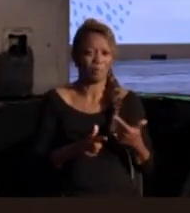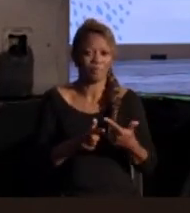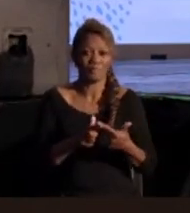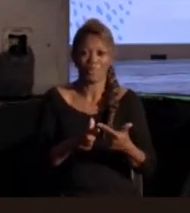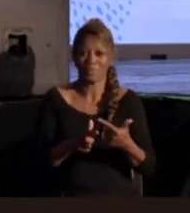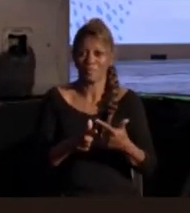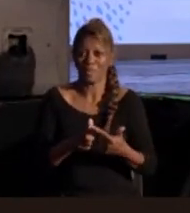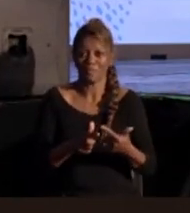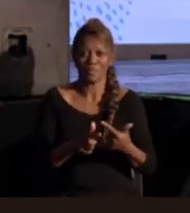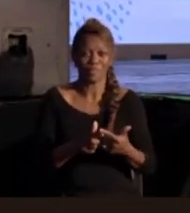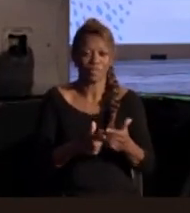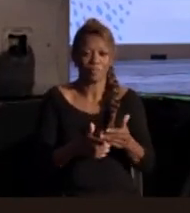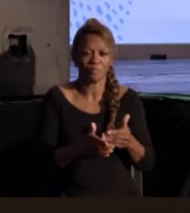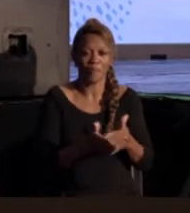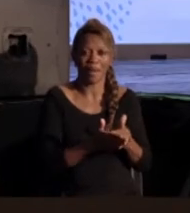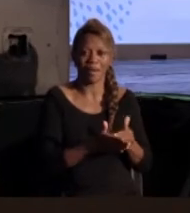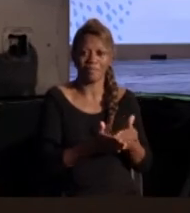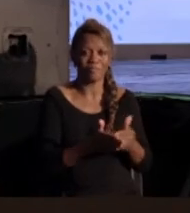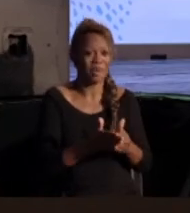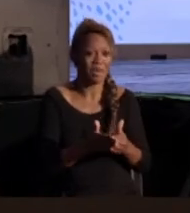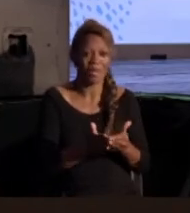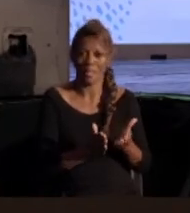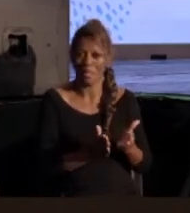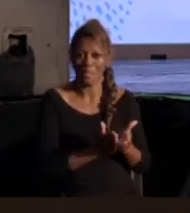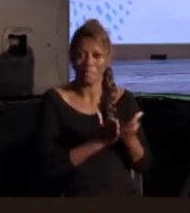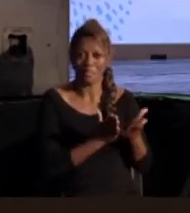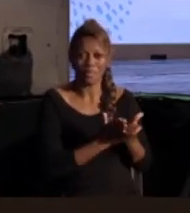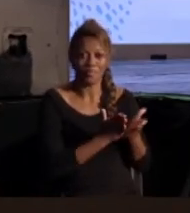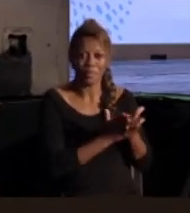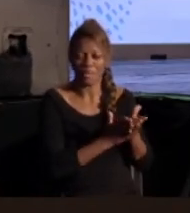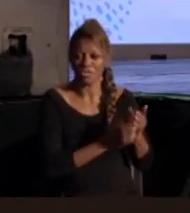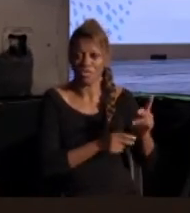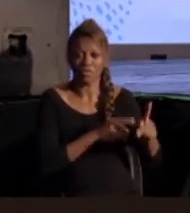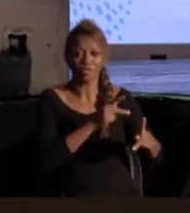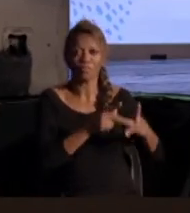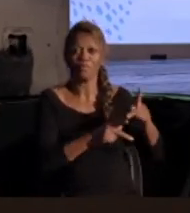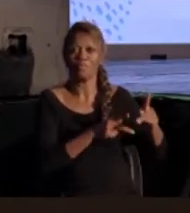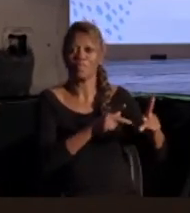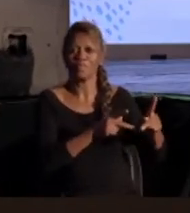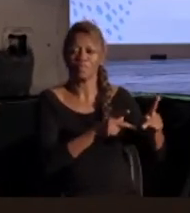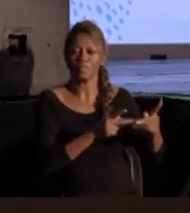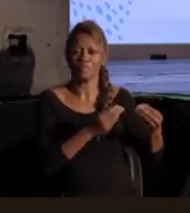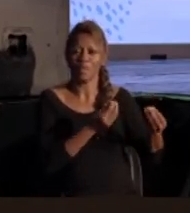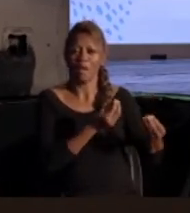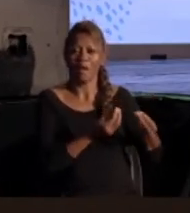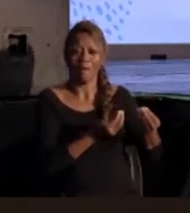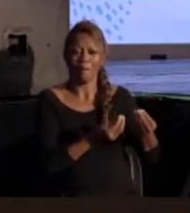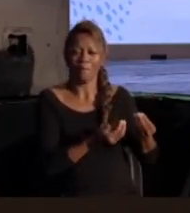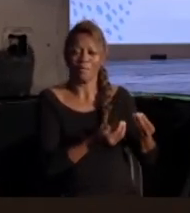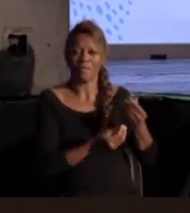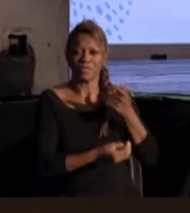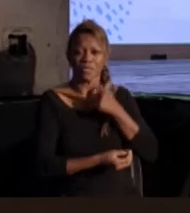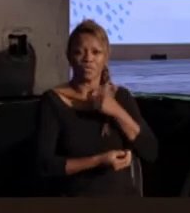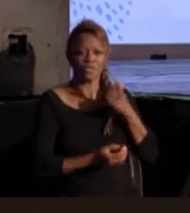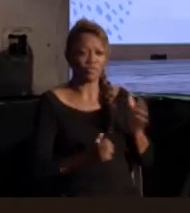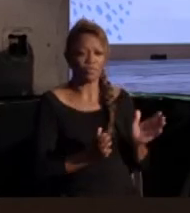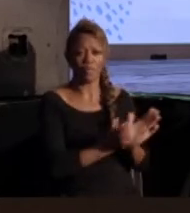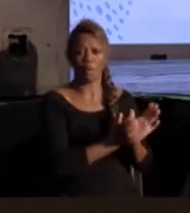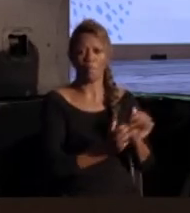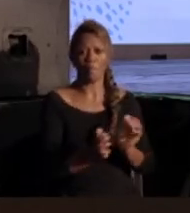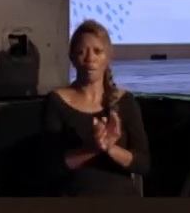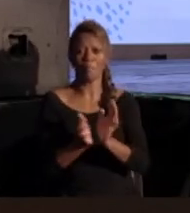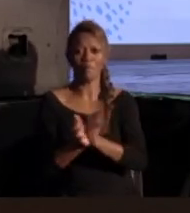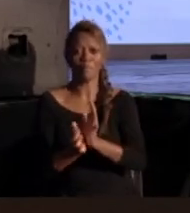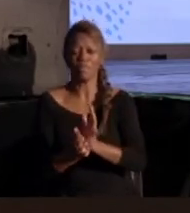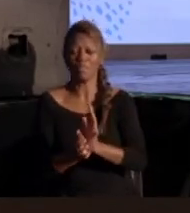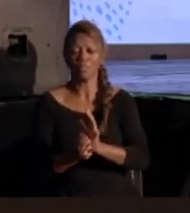fica muito menos acessível. E aí o Estado tem um papel em relação a isso, mas, obviamente, tem outros grupos, organizações,